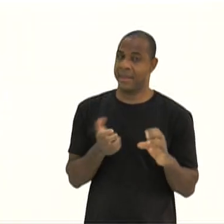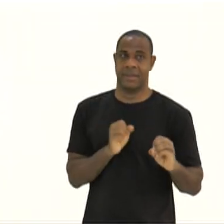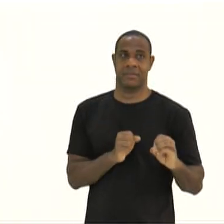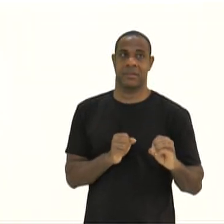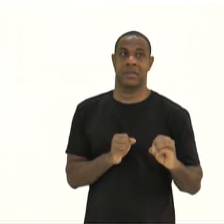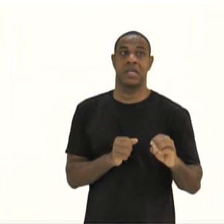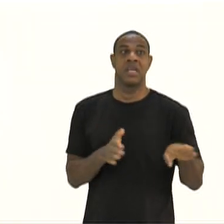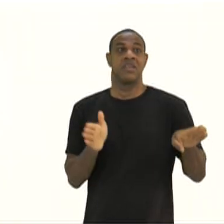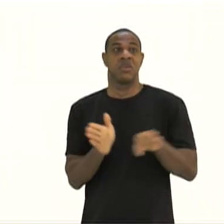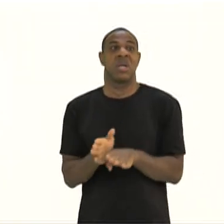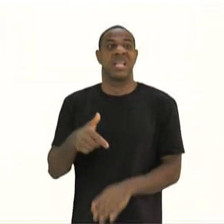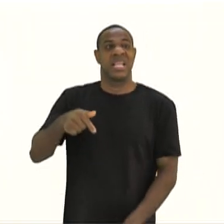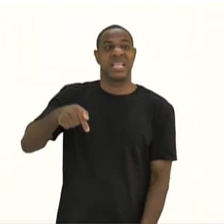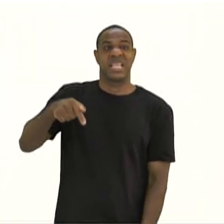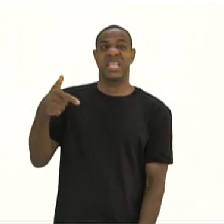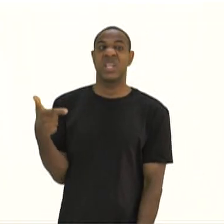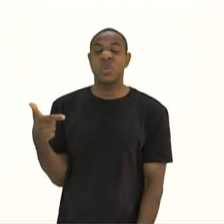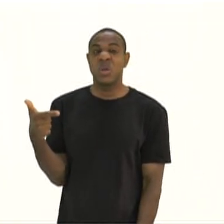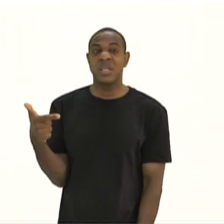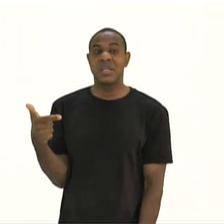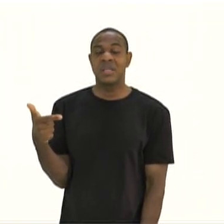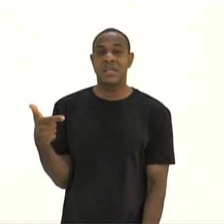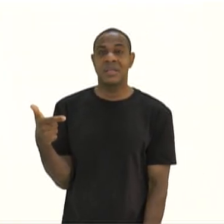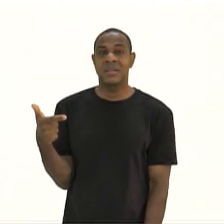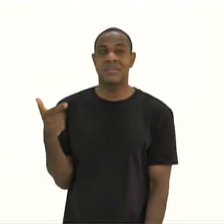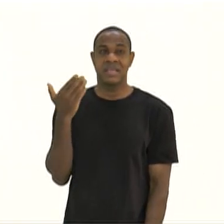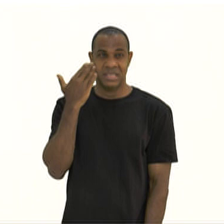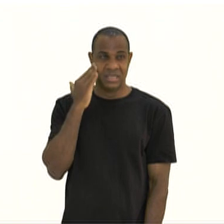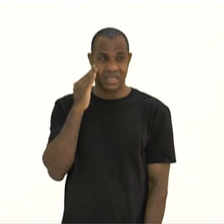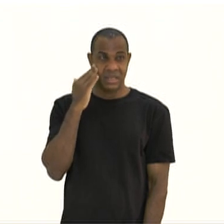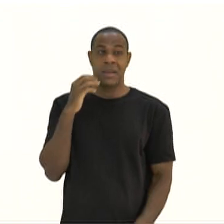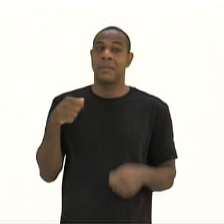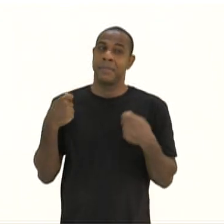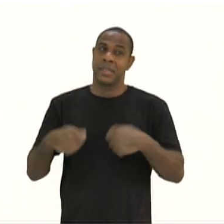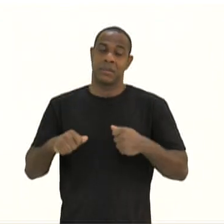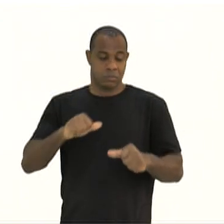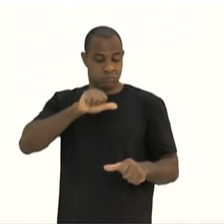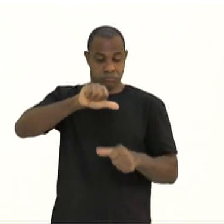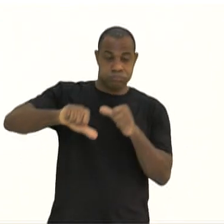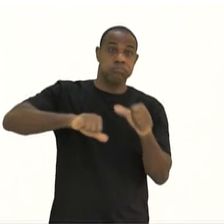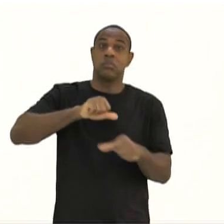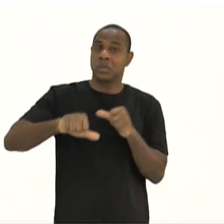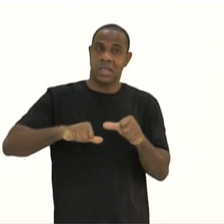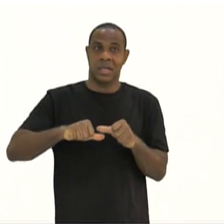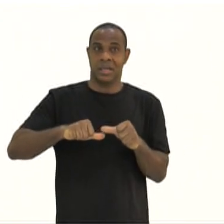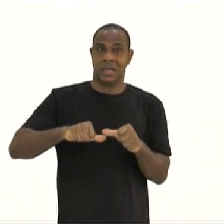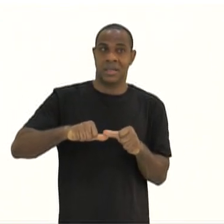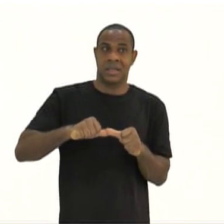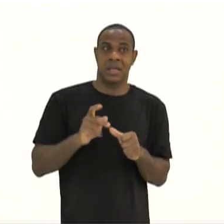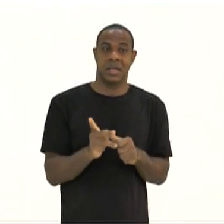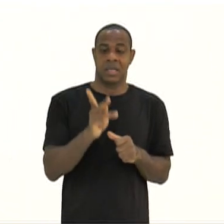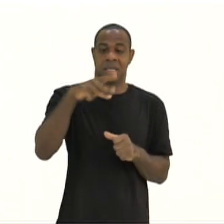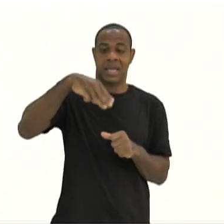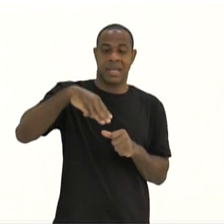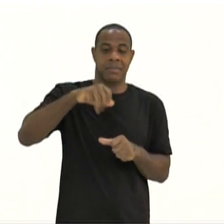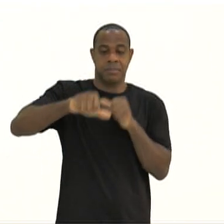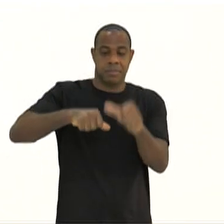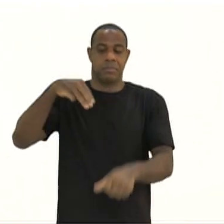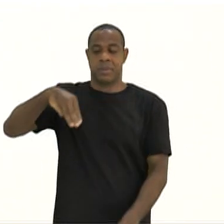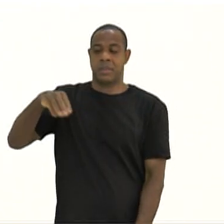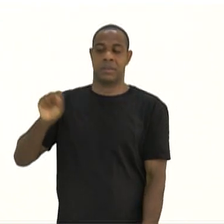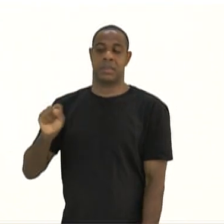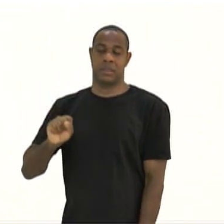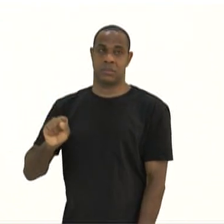e chegou a 72, mas a gente já entendeu que precisamos transformar de quilômetros por hora para metros